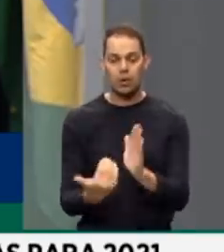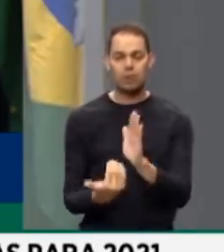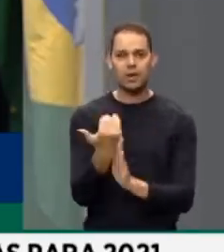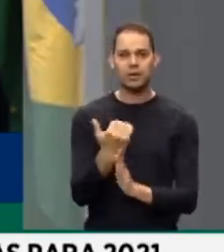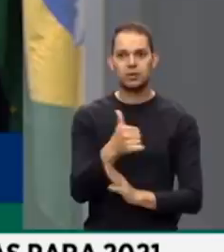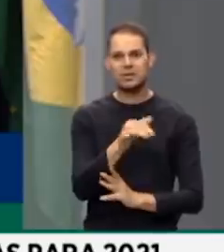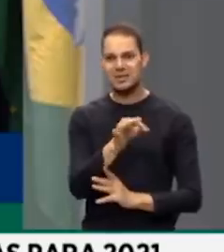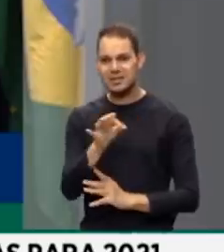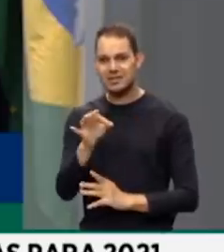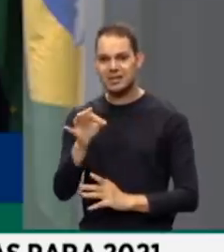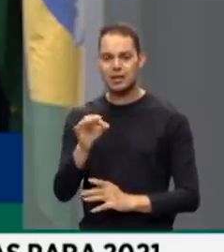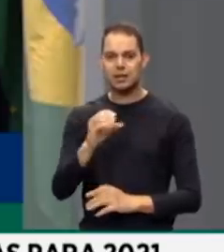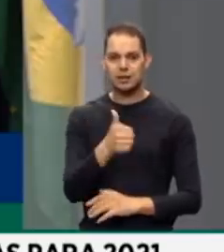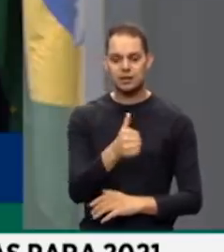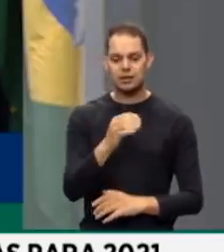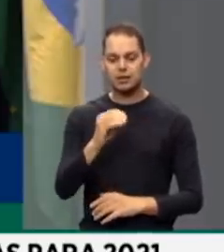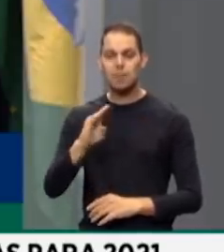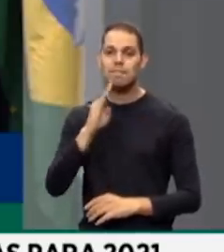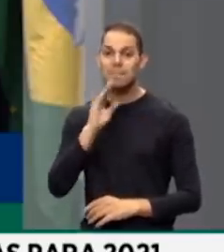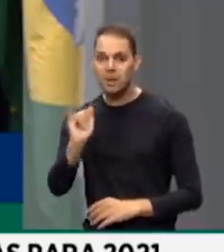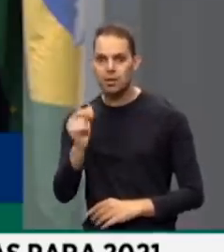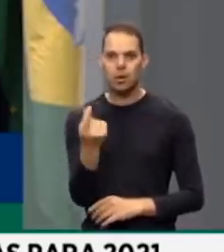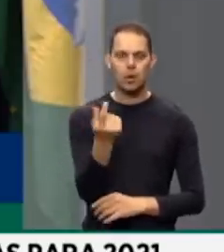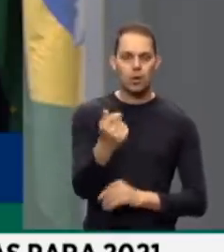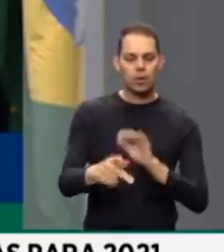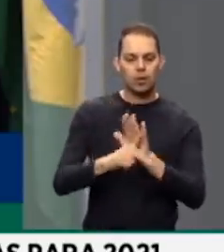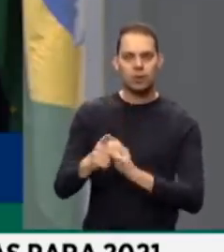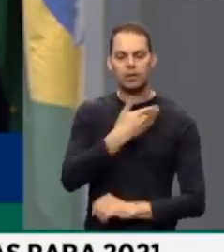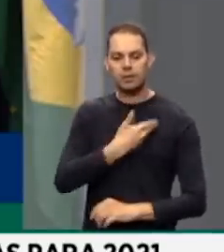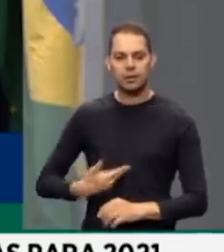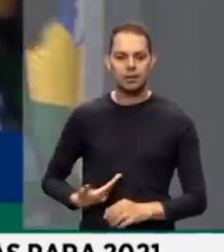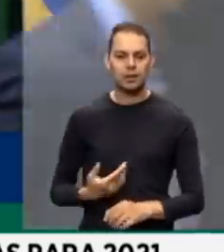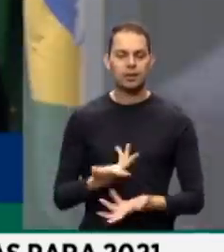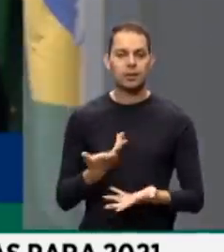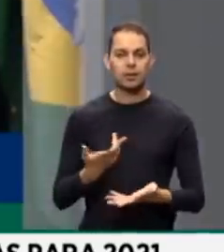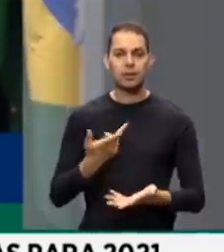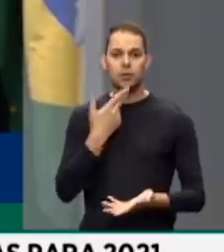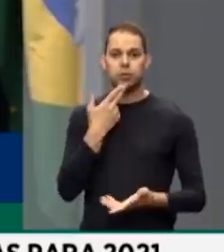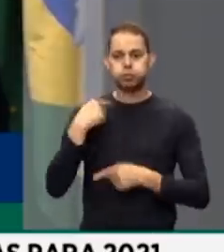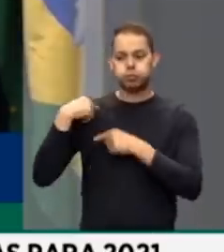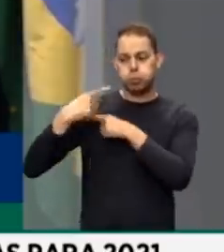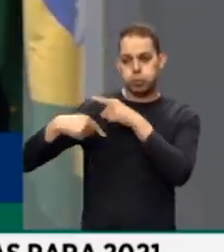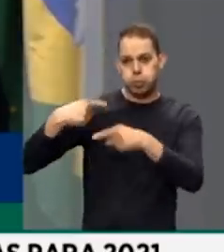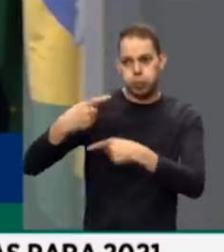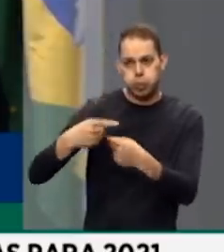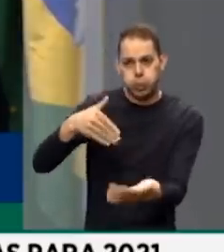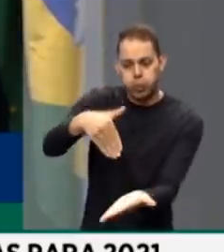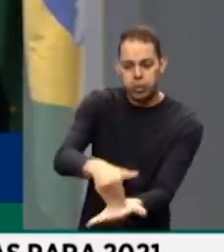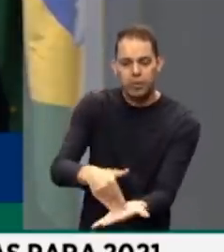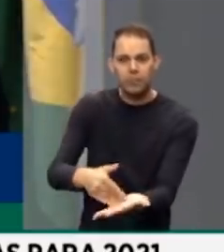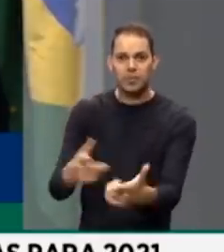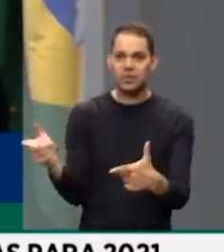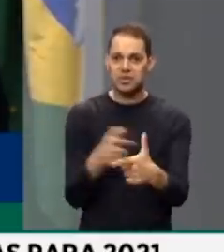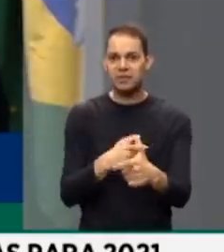de 100 bilhões nos gastos do governo. Meu tataraneto, que sequer nasceu ainda, já está